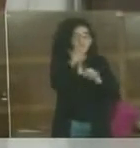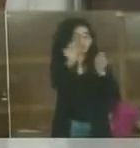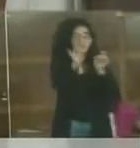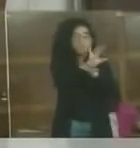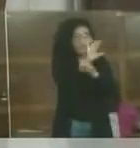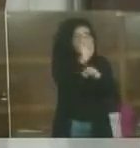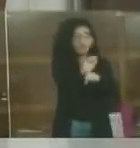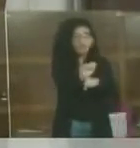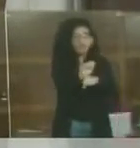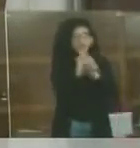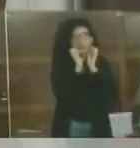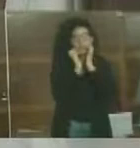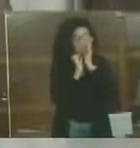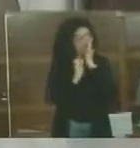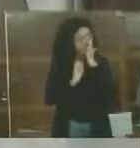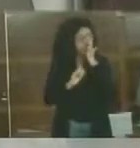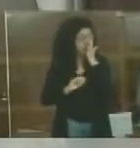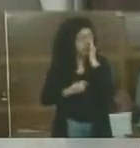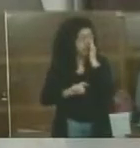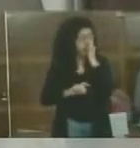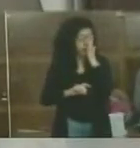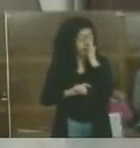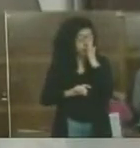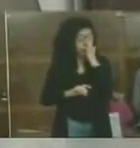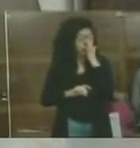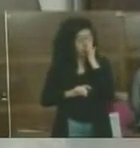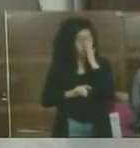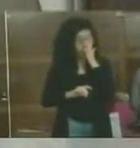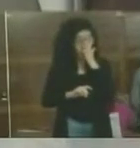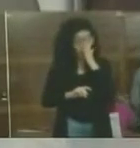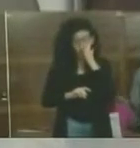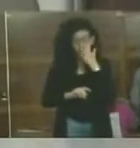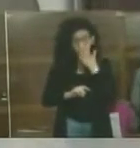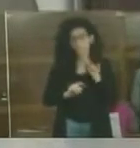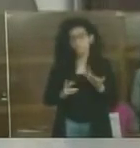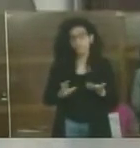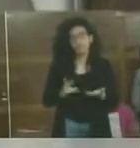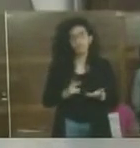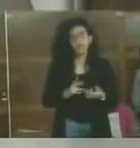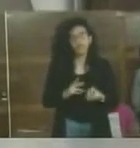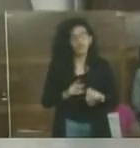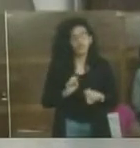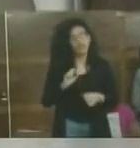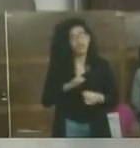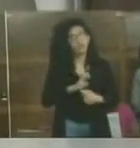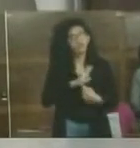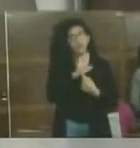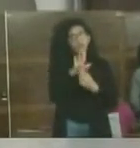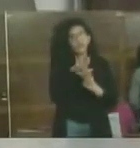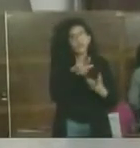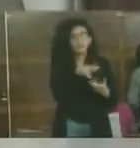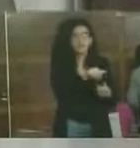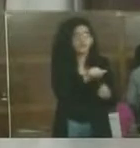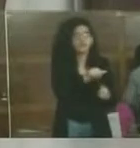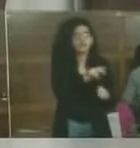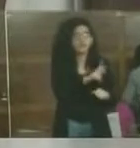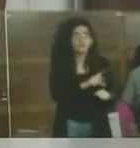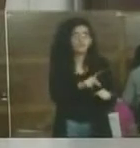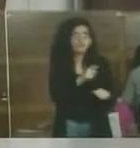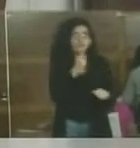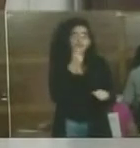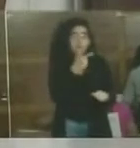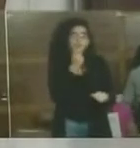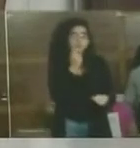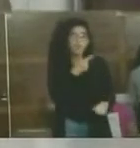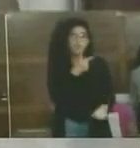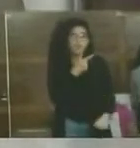ali e não terminar essa obra. Aí, realmente, é mostrar para o mundo que esse país não é sério.